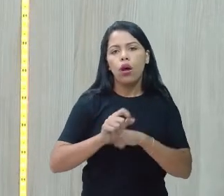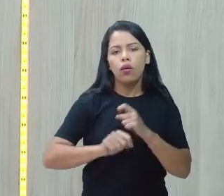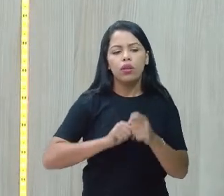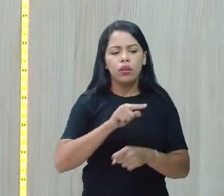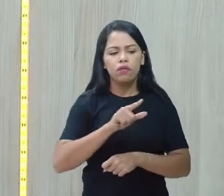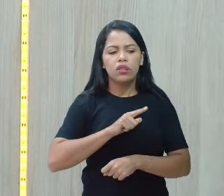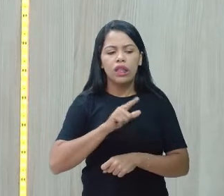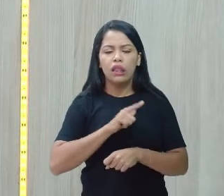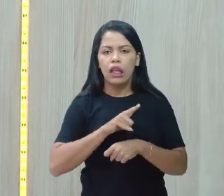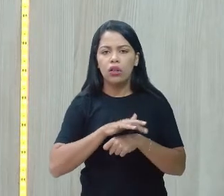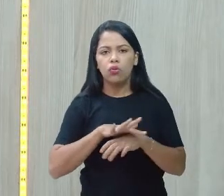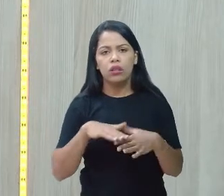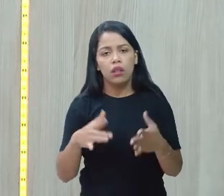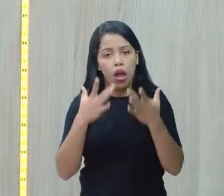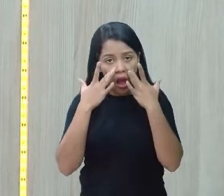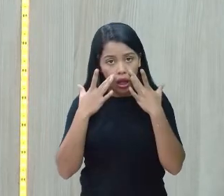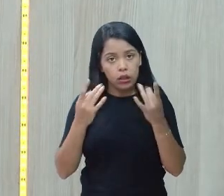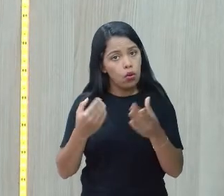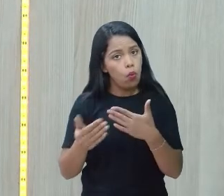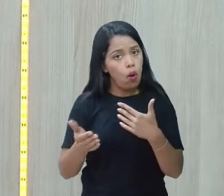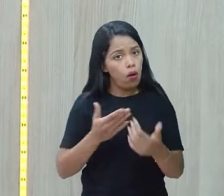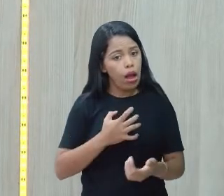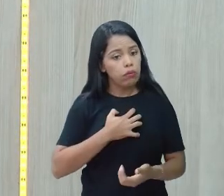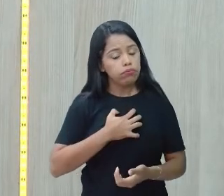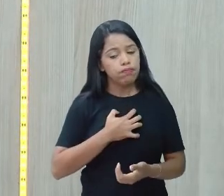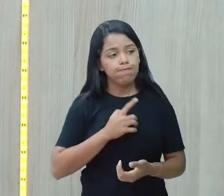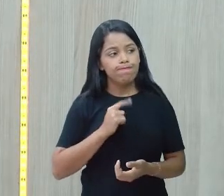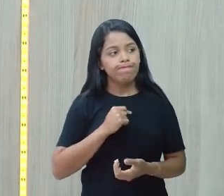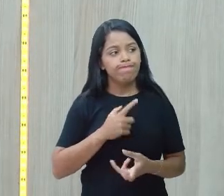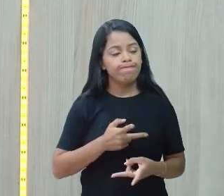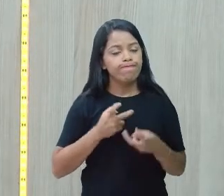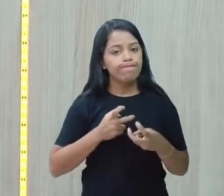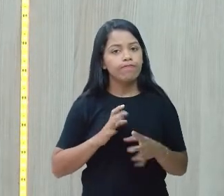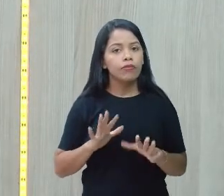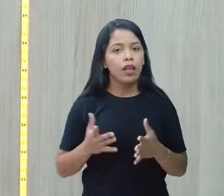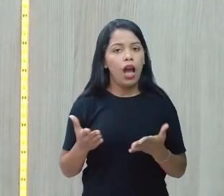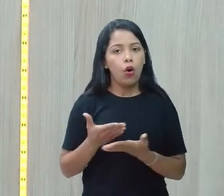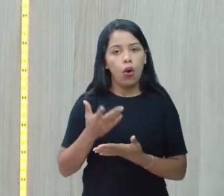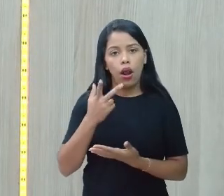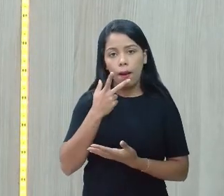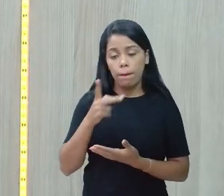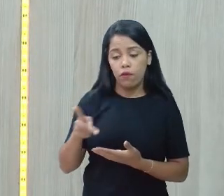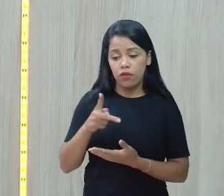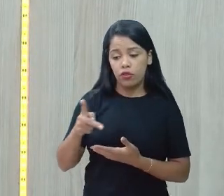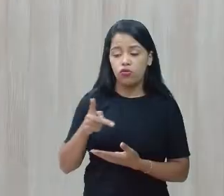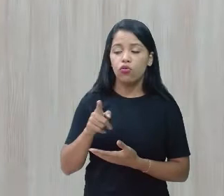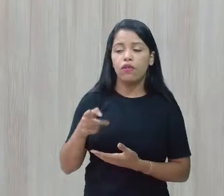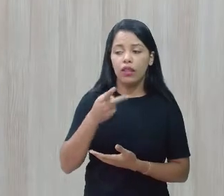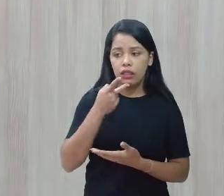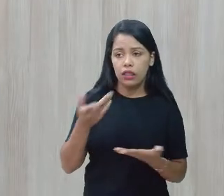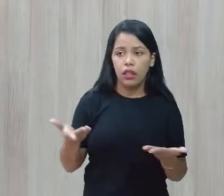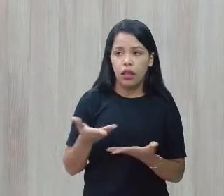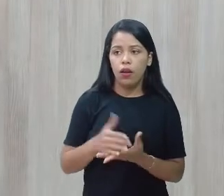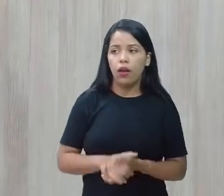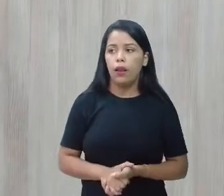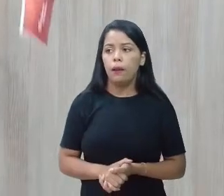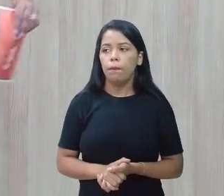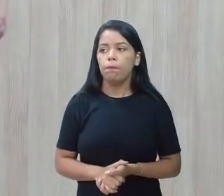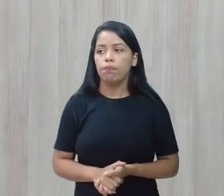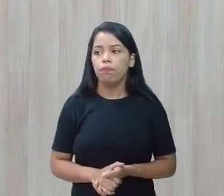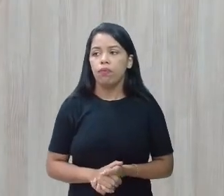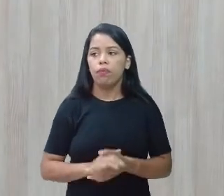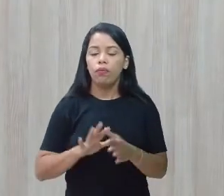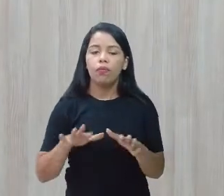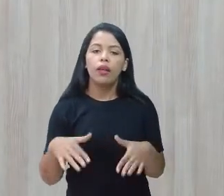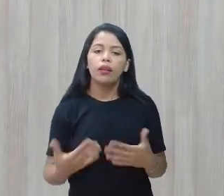Então, fiquem bastante atentos a qualquer sintoma que a professora vai dizer aí alguma coisa. Pois é, que bom, né?